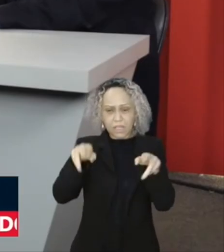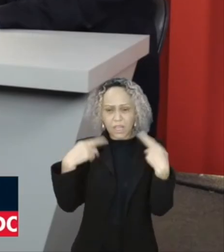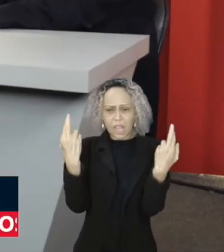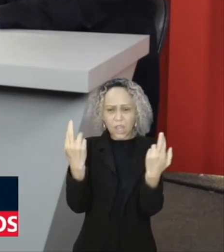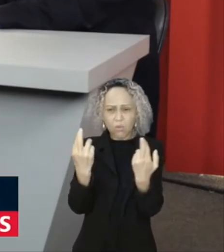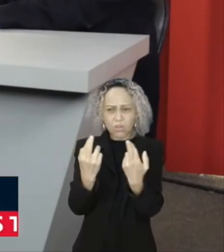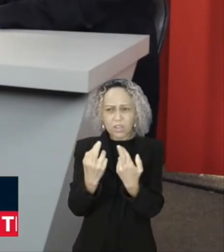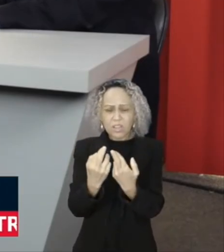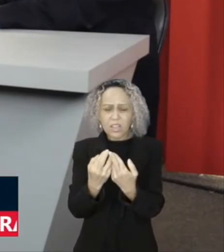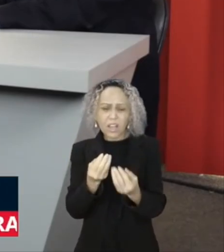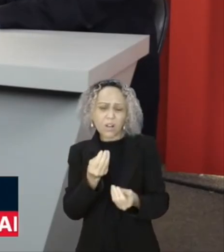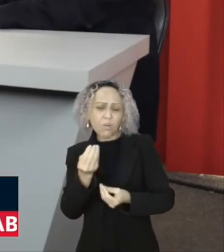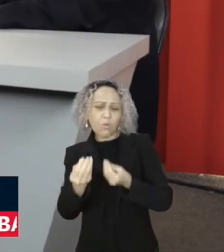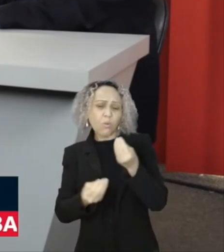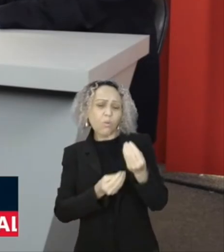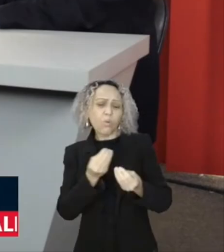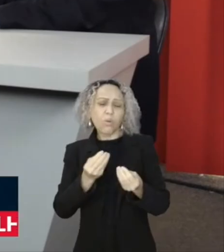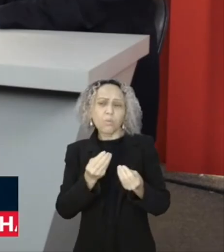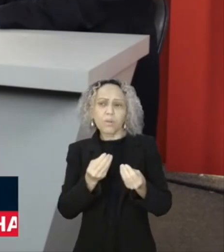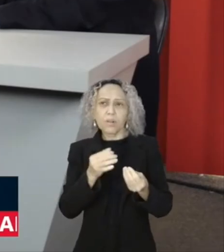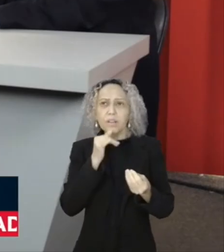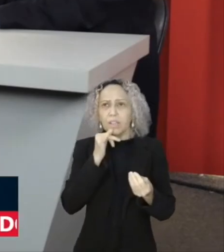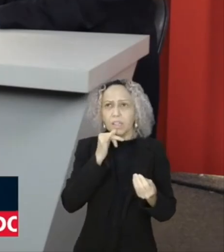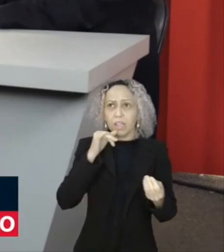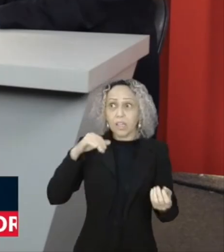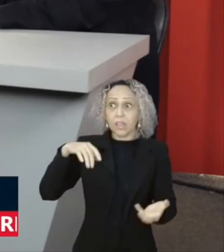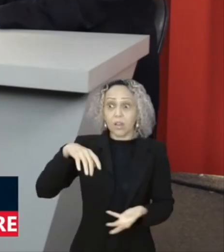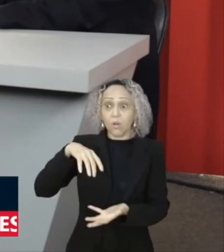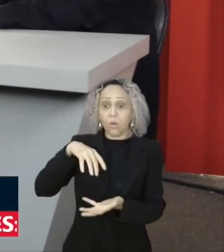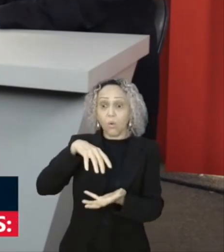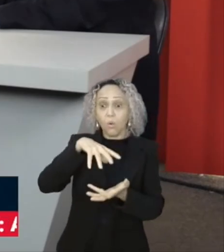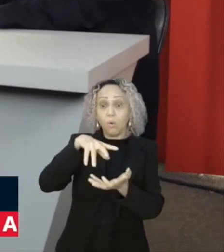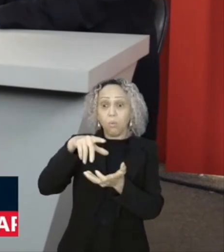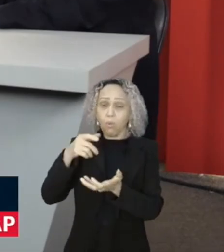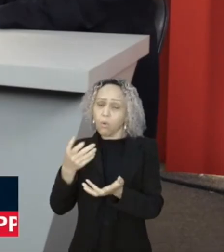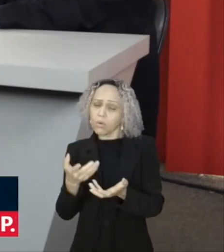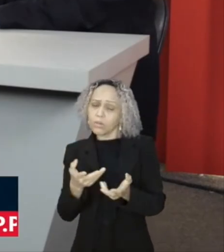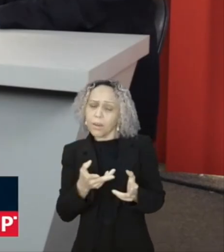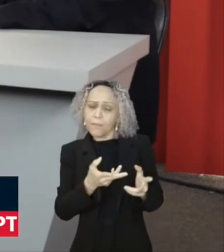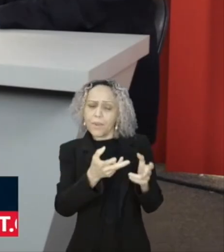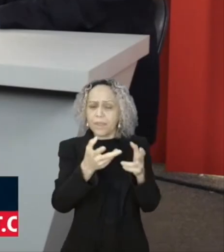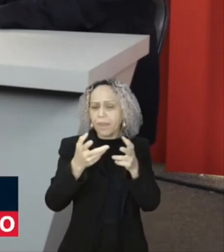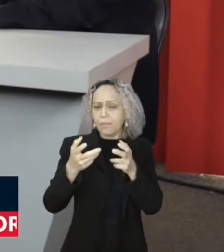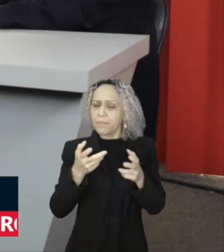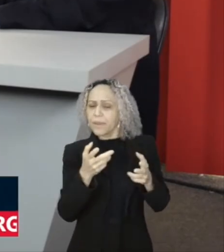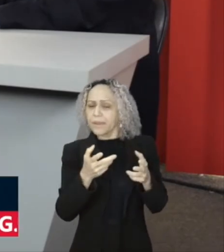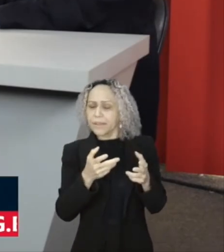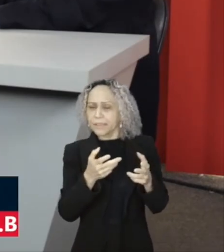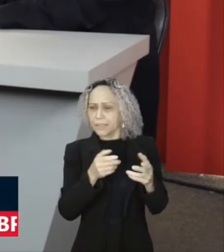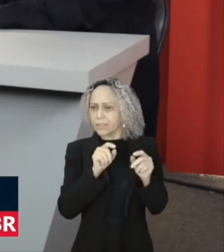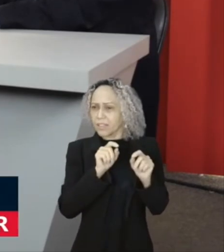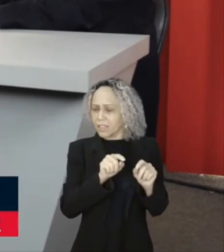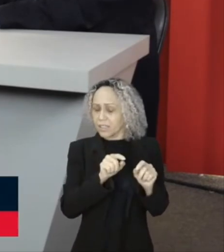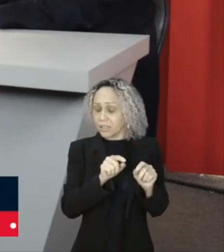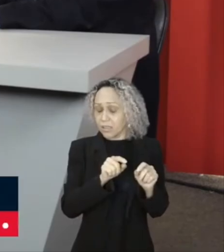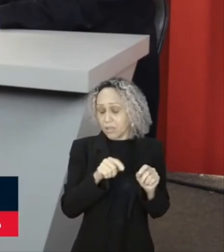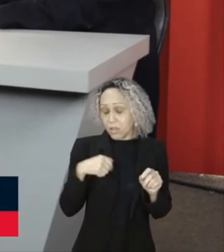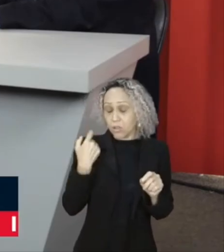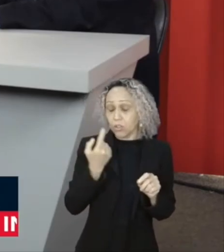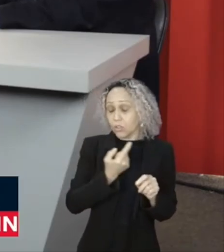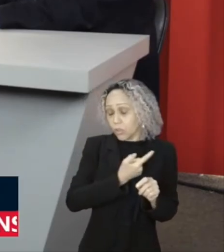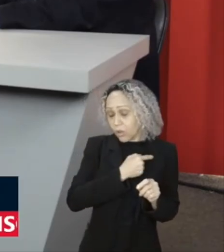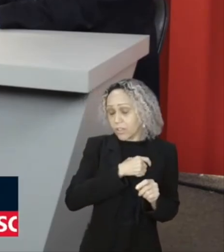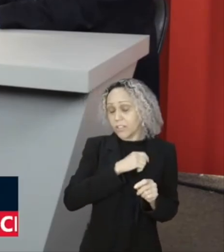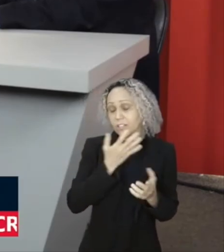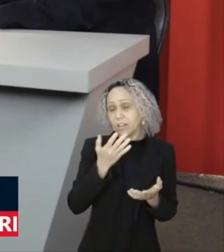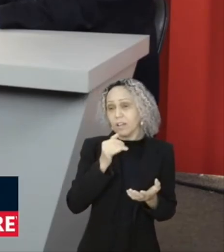está chamando a atenção da comunidade internacional, né? A gente já exportou boas práticas, como é que a gente pode ensinar também o mundo a fazer essa escuta,